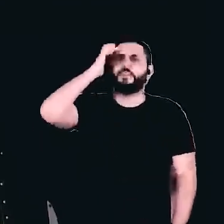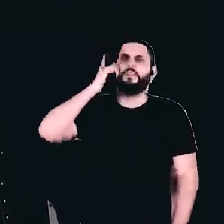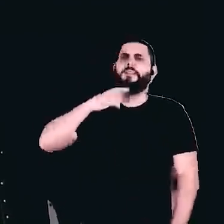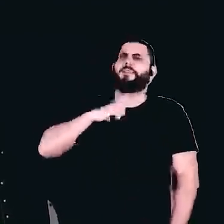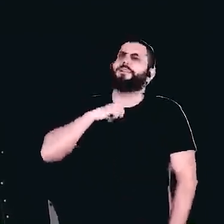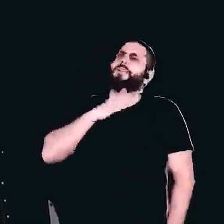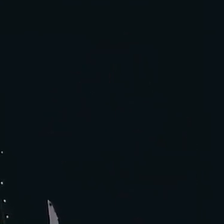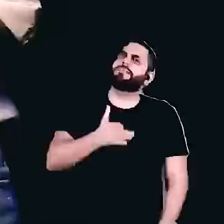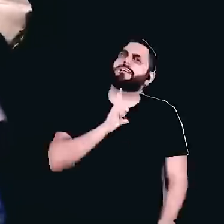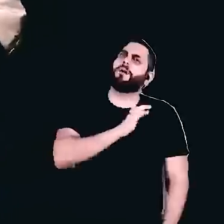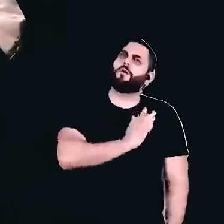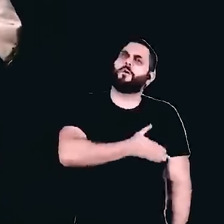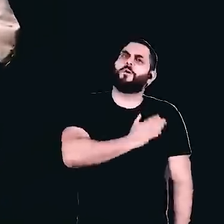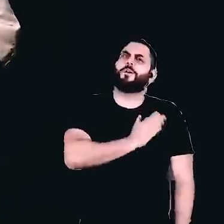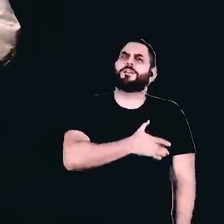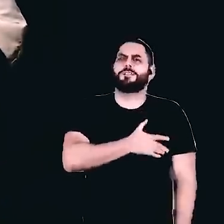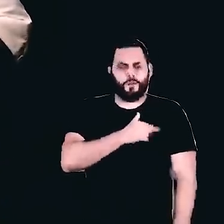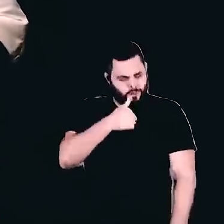é uma pessoa que está com o coração